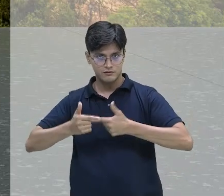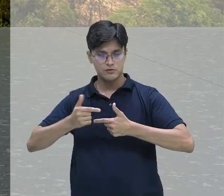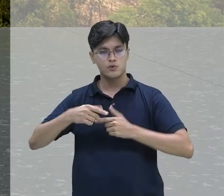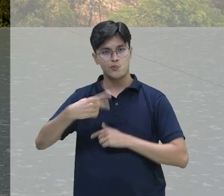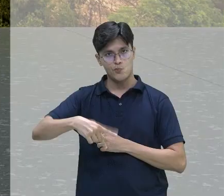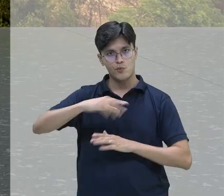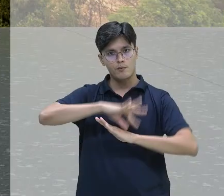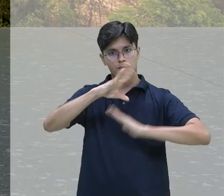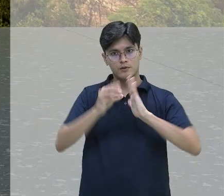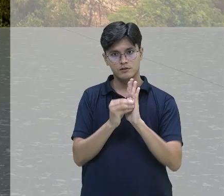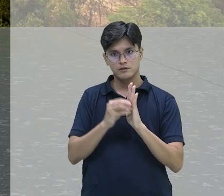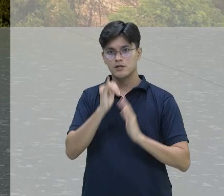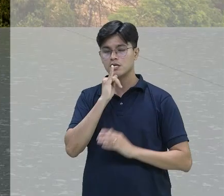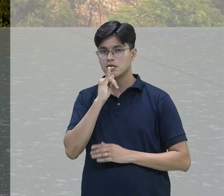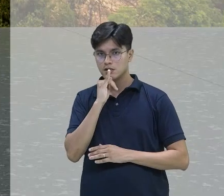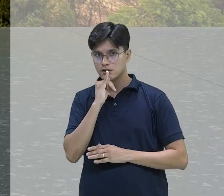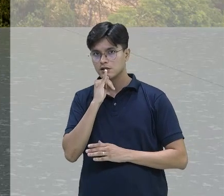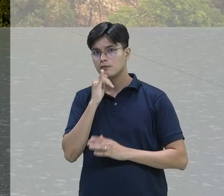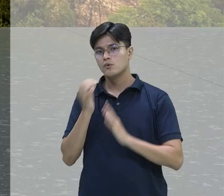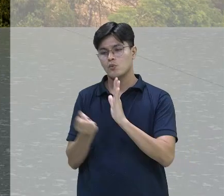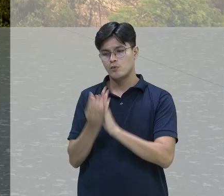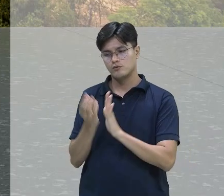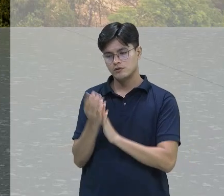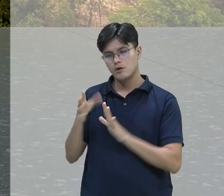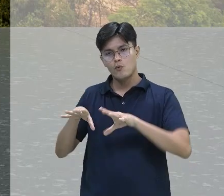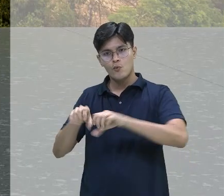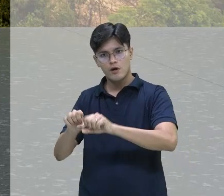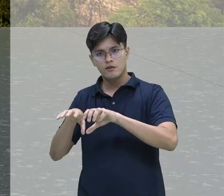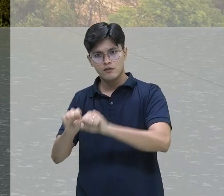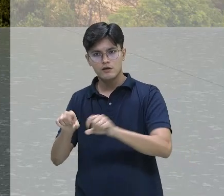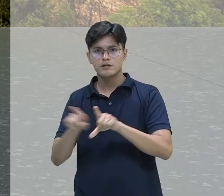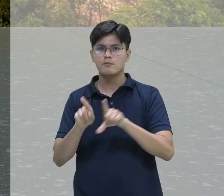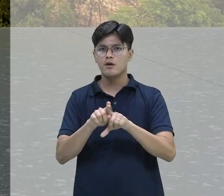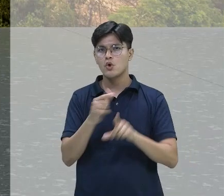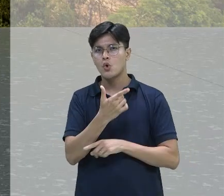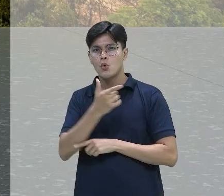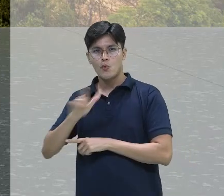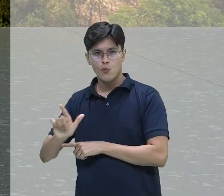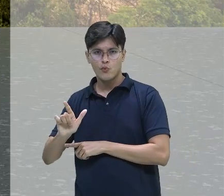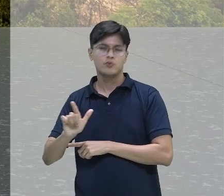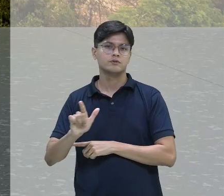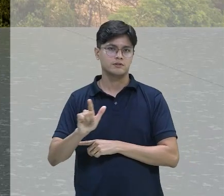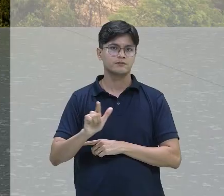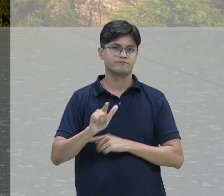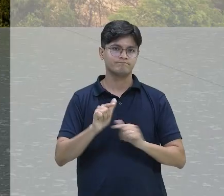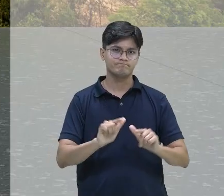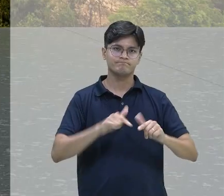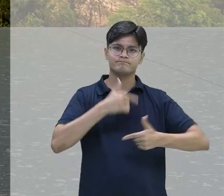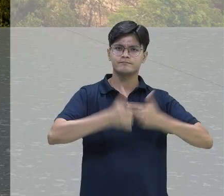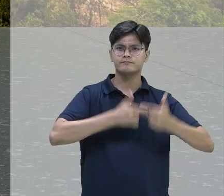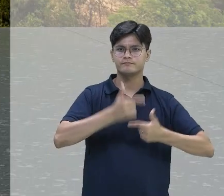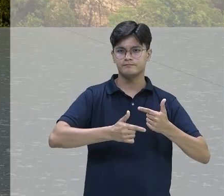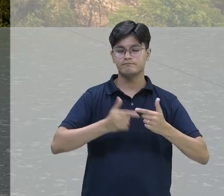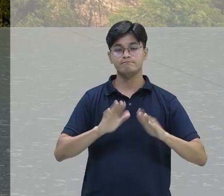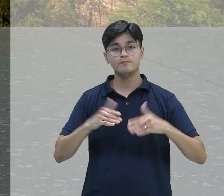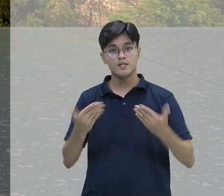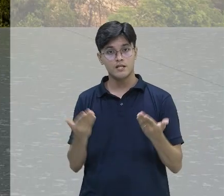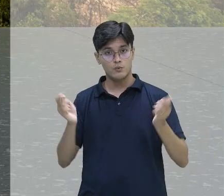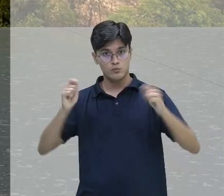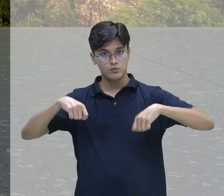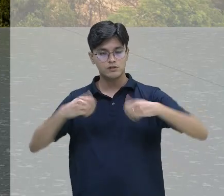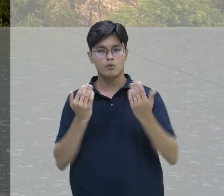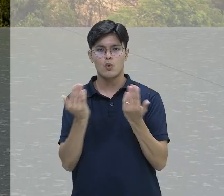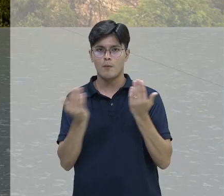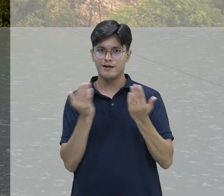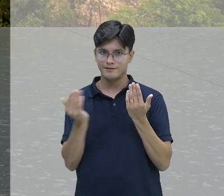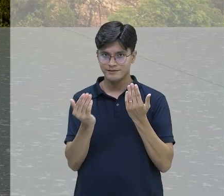comunitário ou cultivo de açaí agroecológico, e uma outra atividade, não é, professor Paulo? Então, Então, a gente vai poder fazer essa comparação aí para a gente visualizar